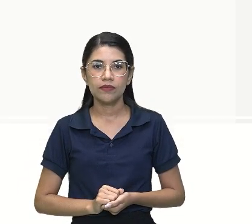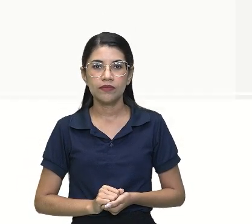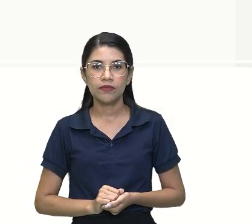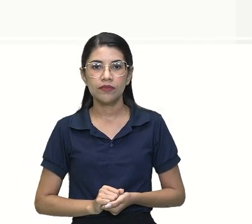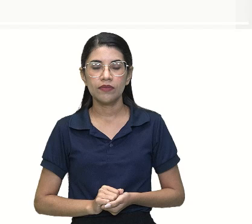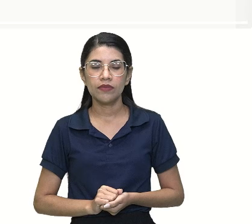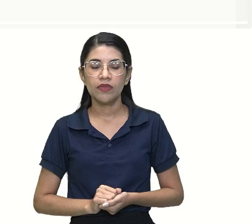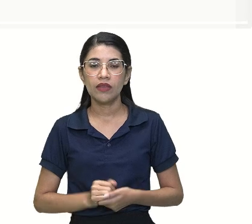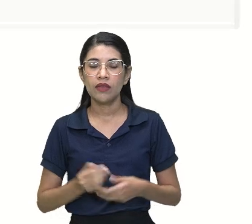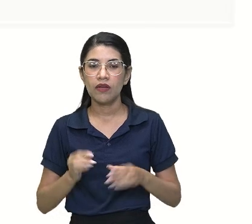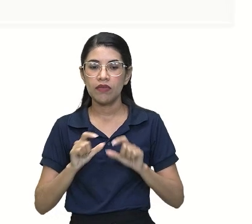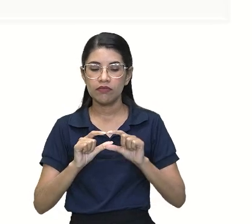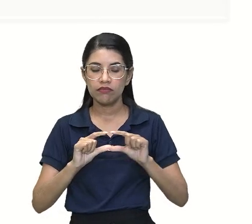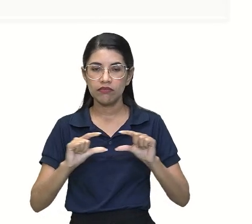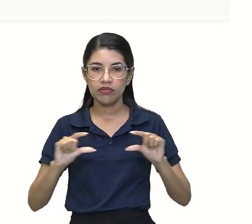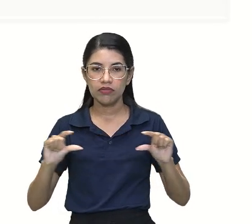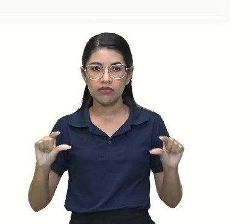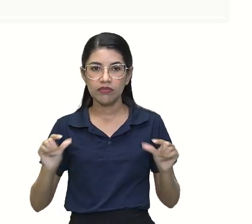Bora escrever aqui embaixo.